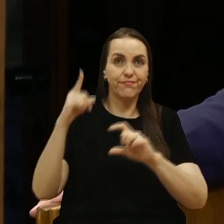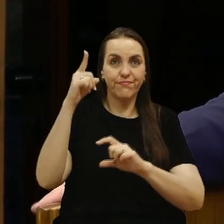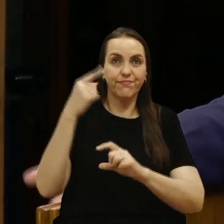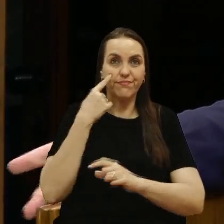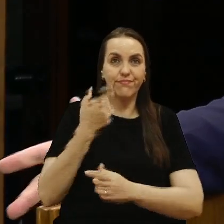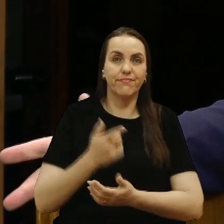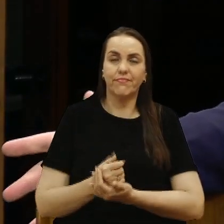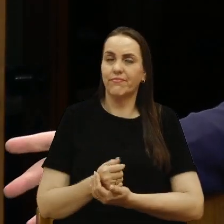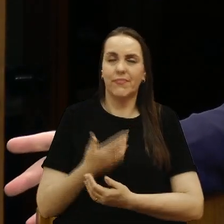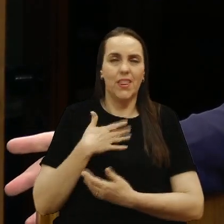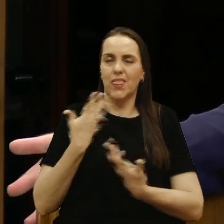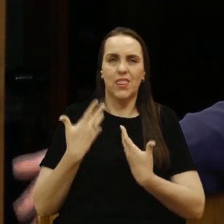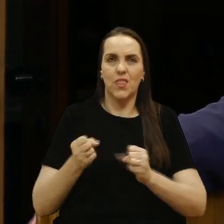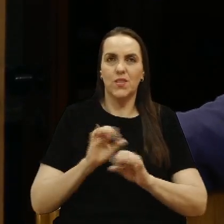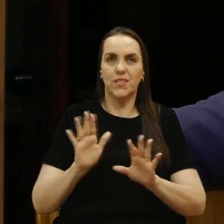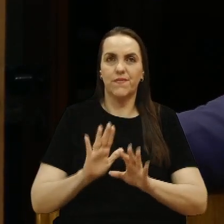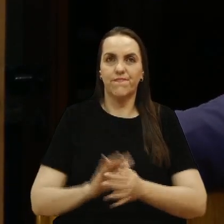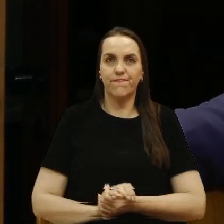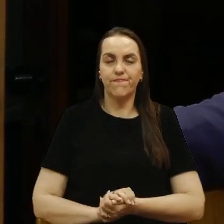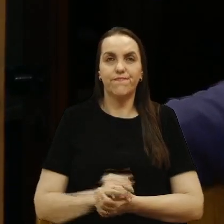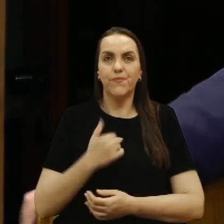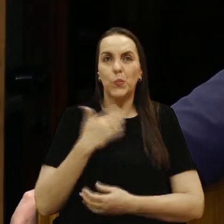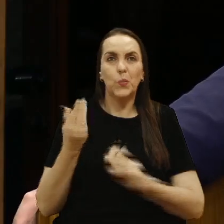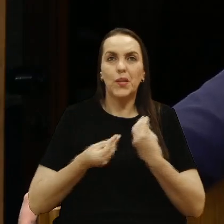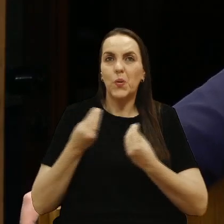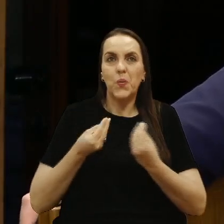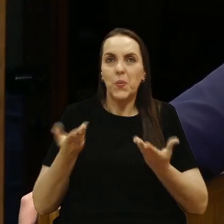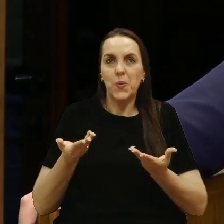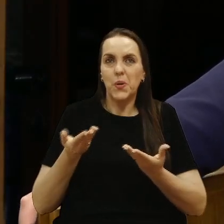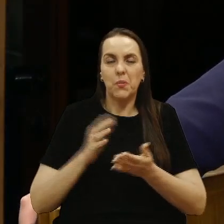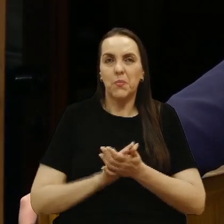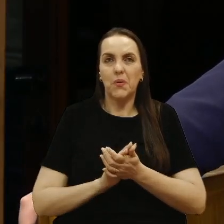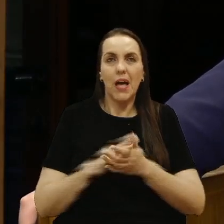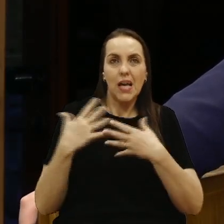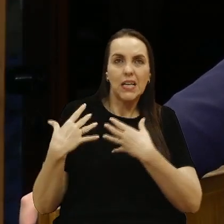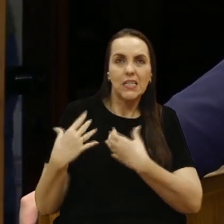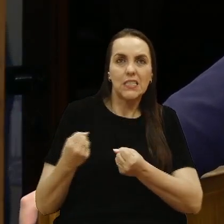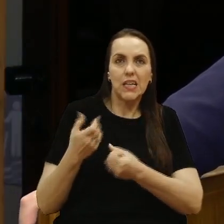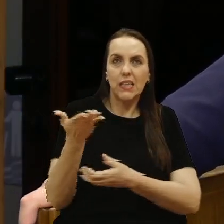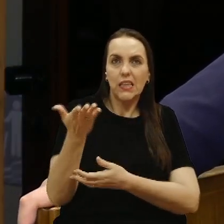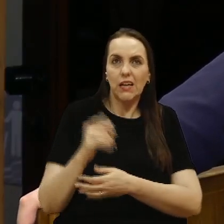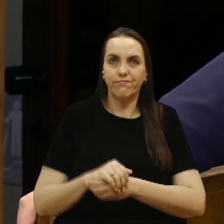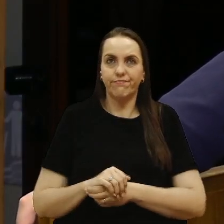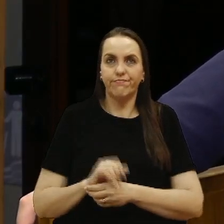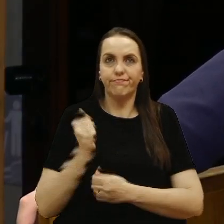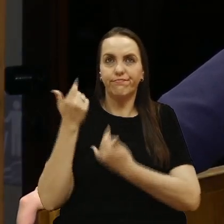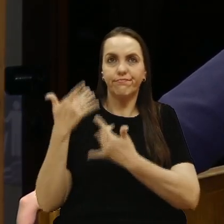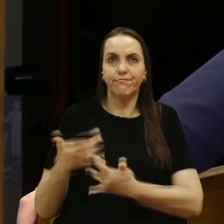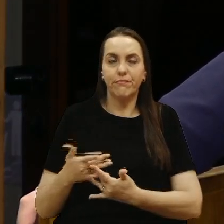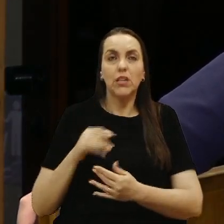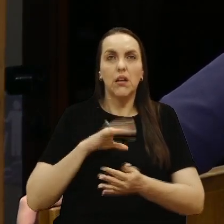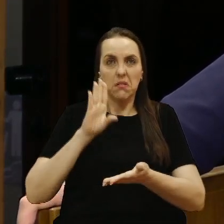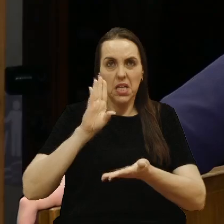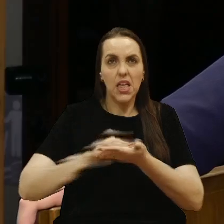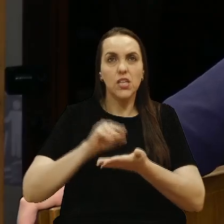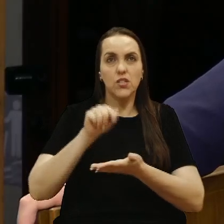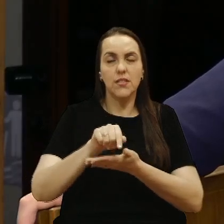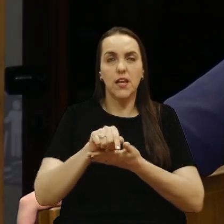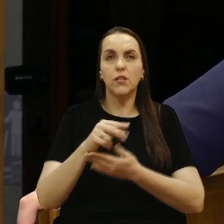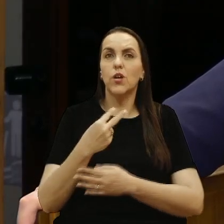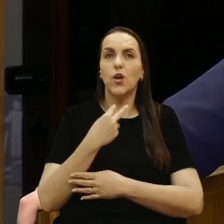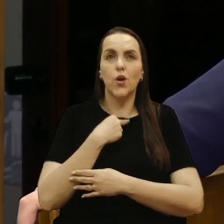aqui é inadmissível. Não tem como nós passarmos pano para um tipo de fala desse. E eu quero aqui deixar registrado. Eu não posso